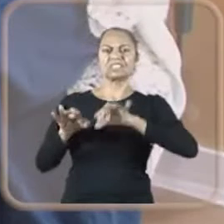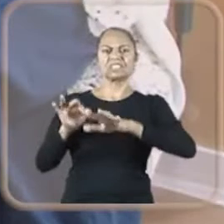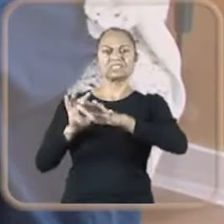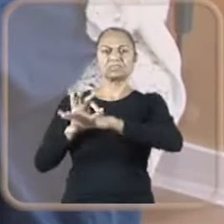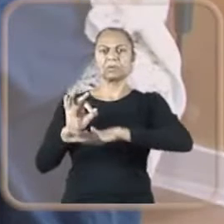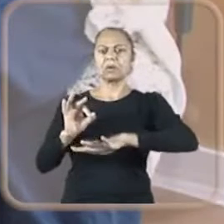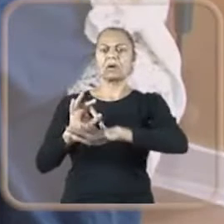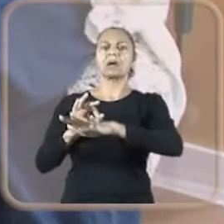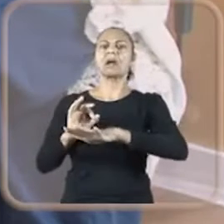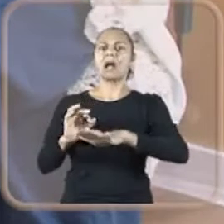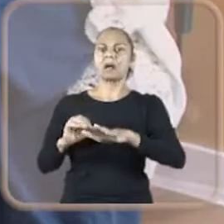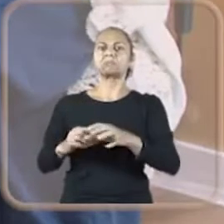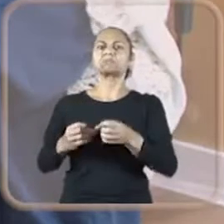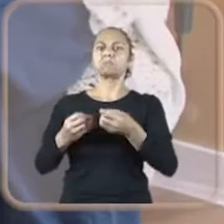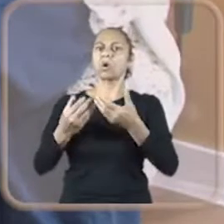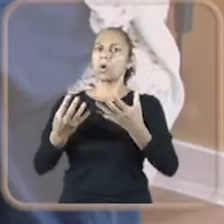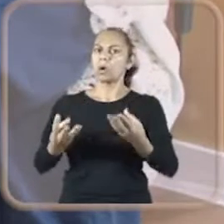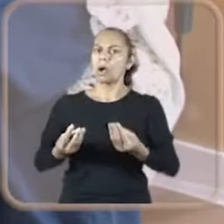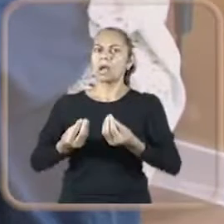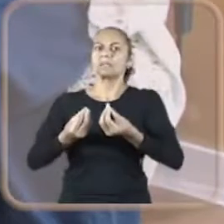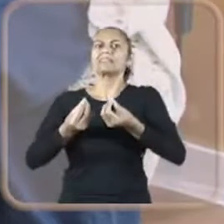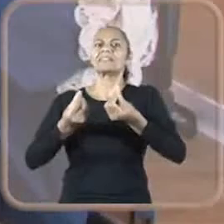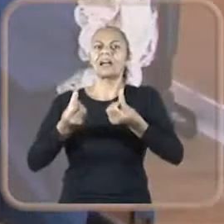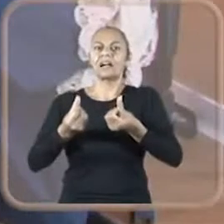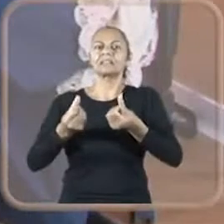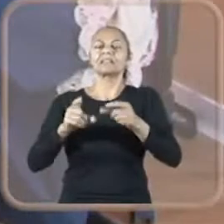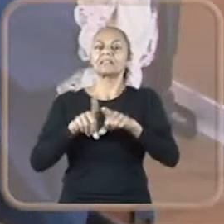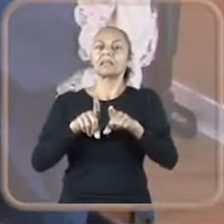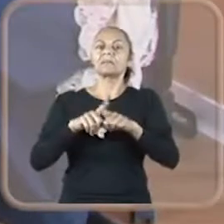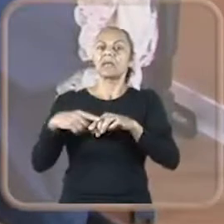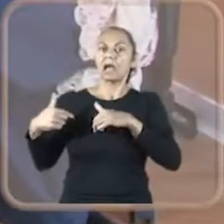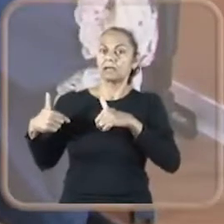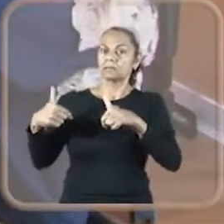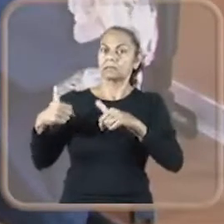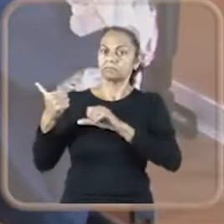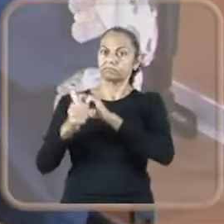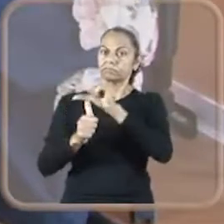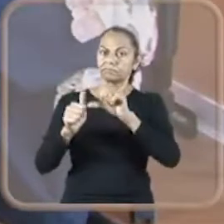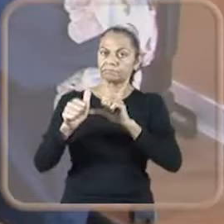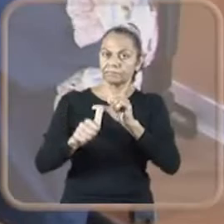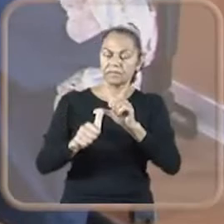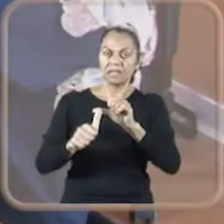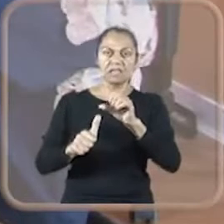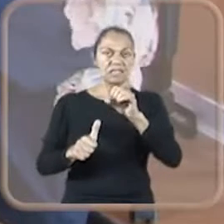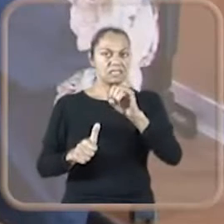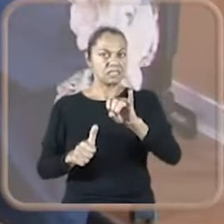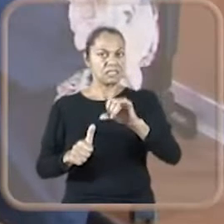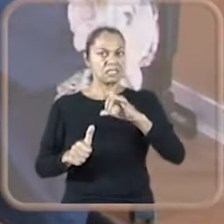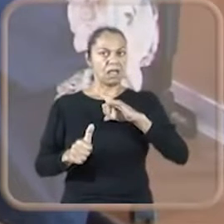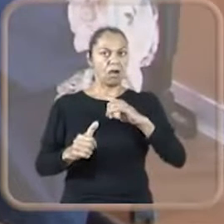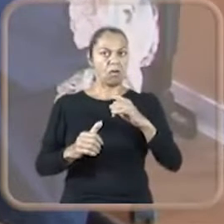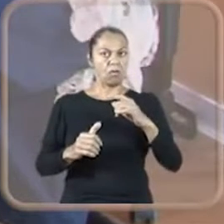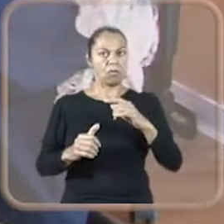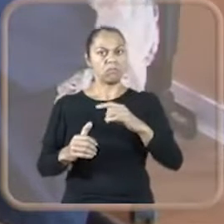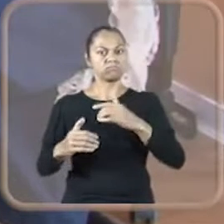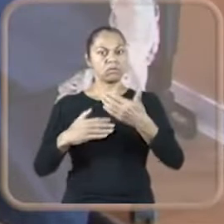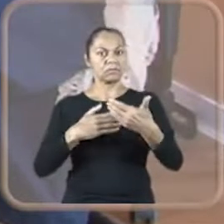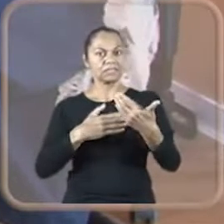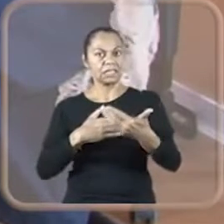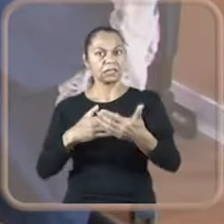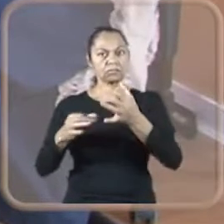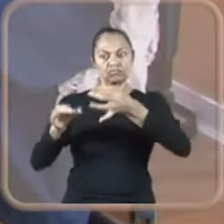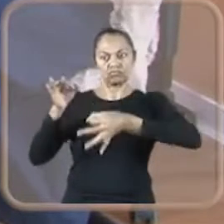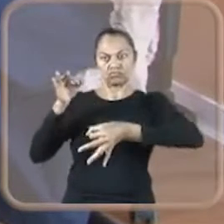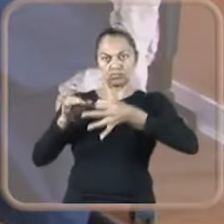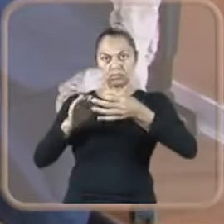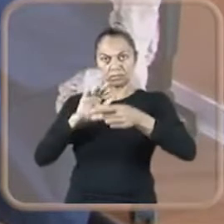mas também em oficina de parentalidade, também em justiça restaurativa. Quando houver realmente o processo judicial, o